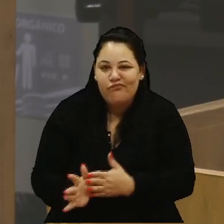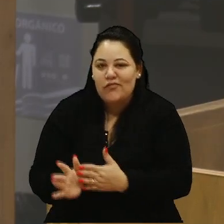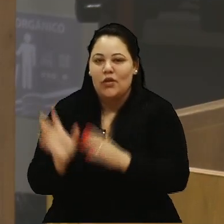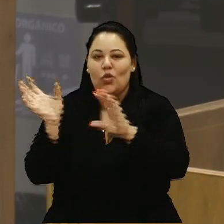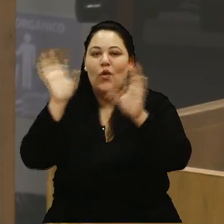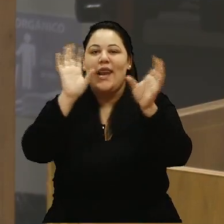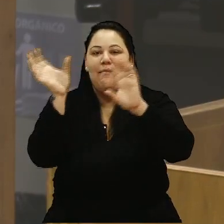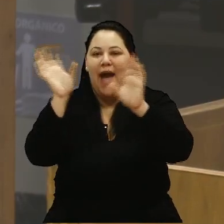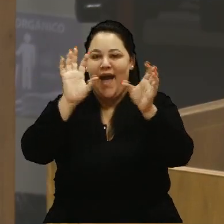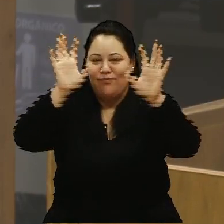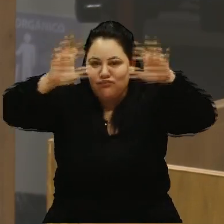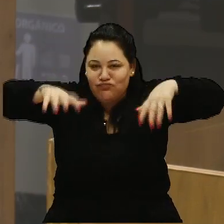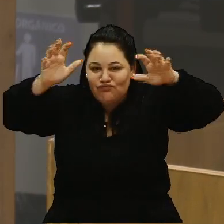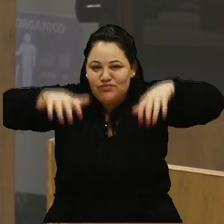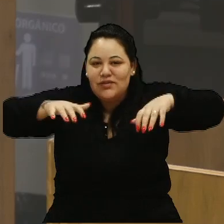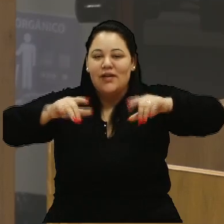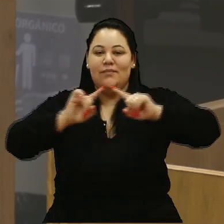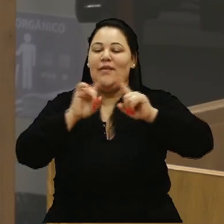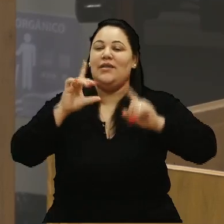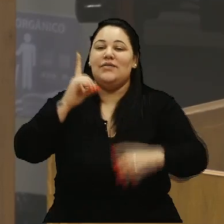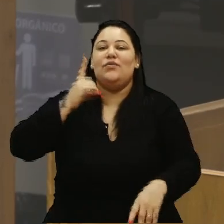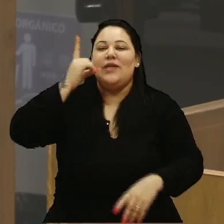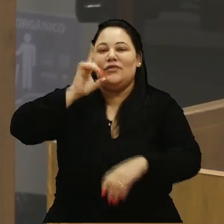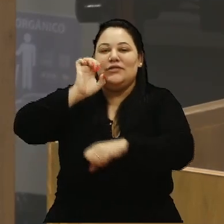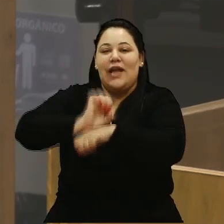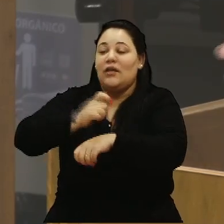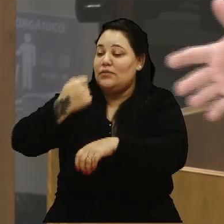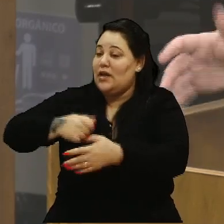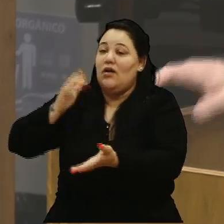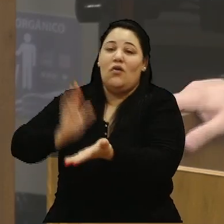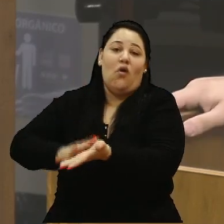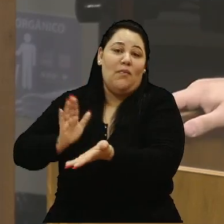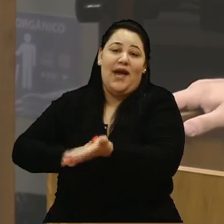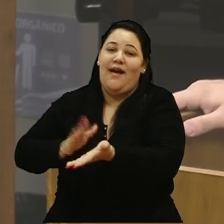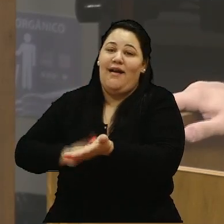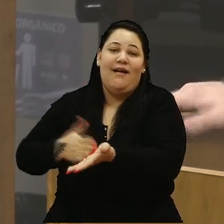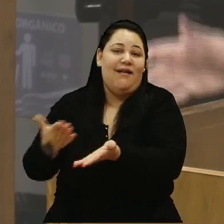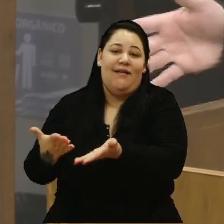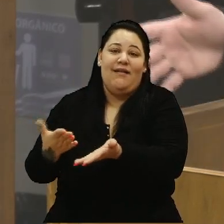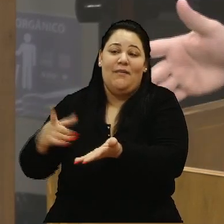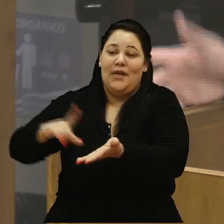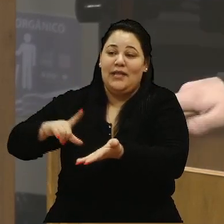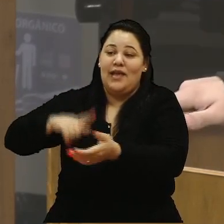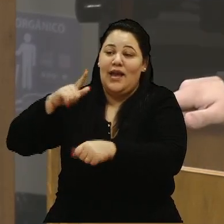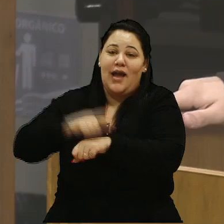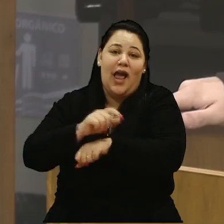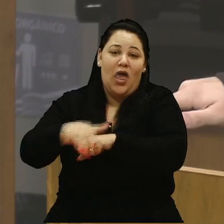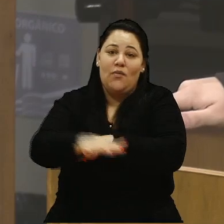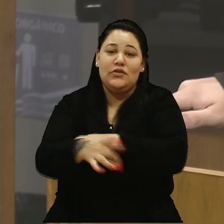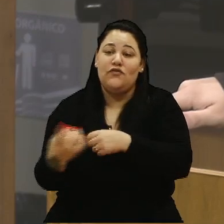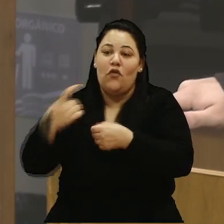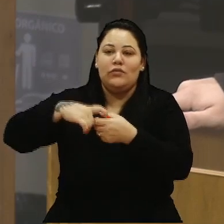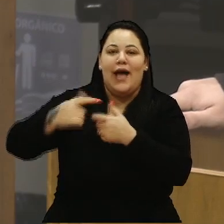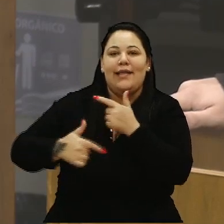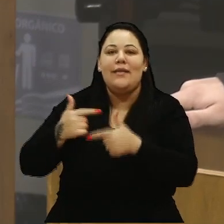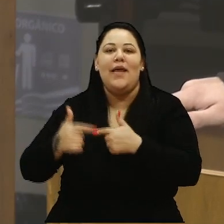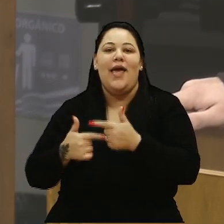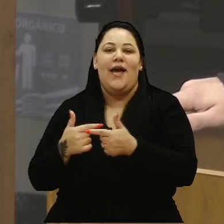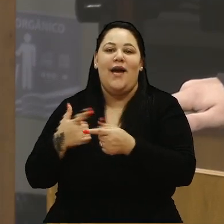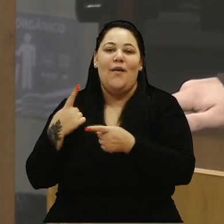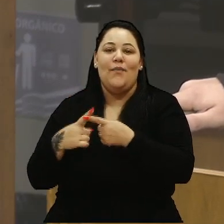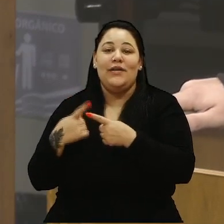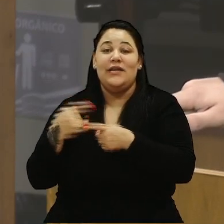período. Mas os deputados estaduais precisam cobrar o imediato retorno do cartório de Galópolis a Galópolis. Porque, se a